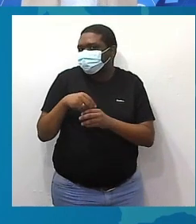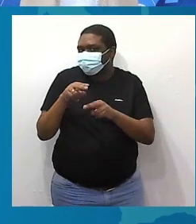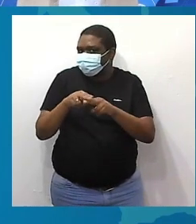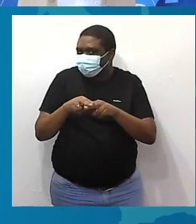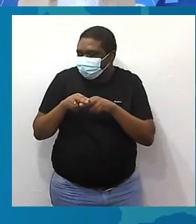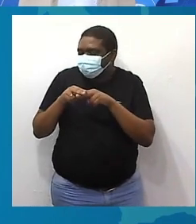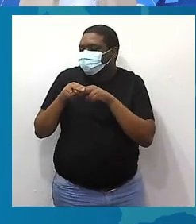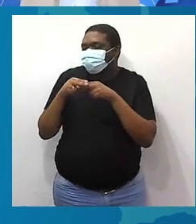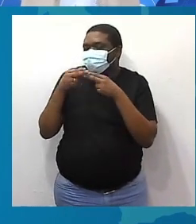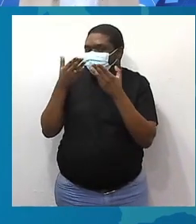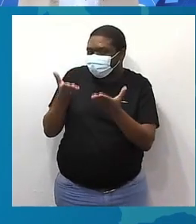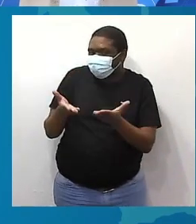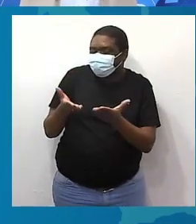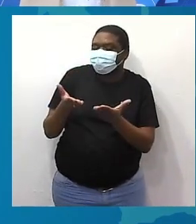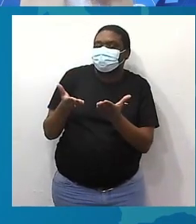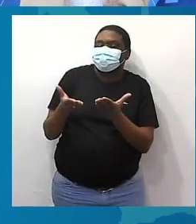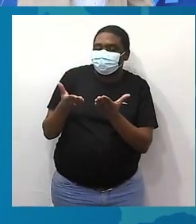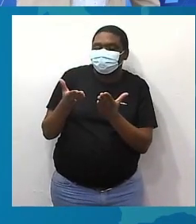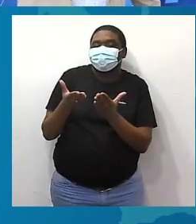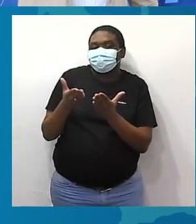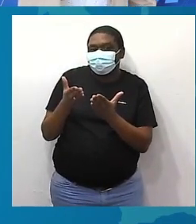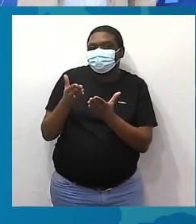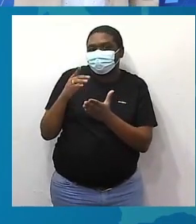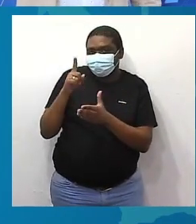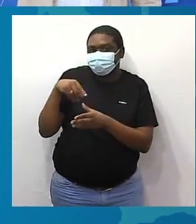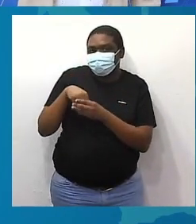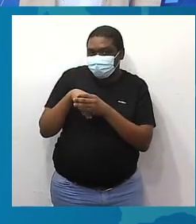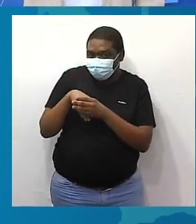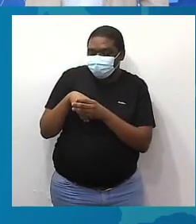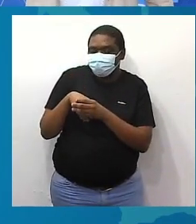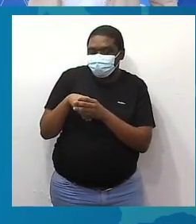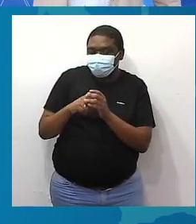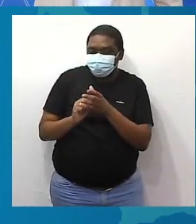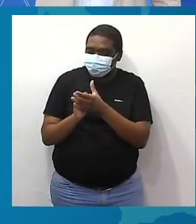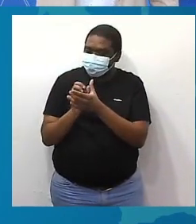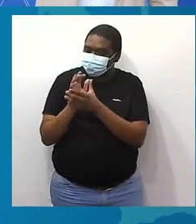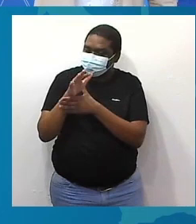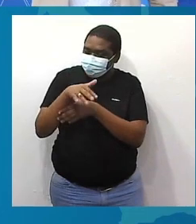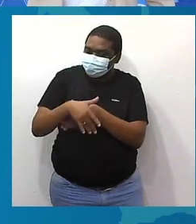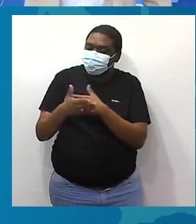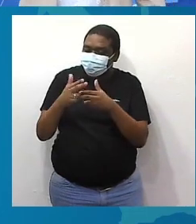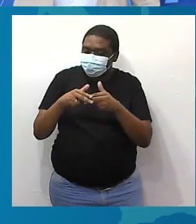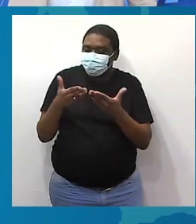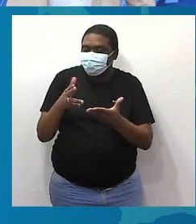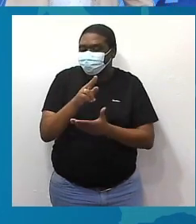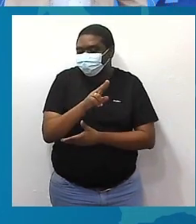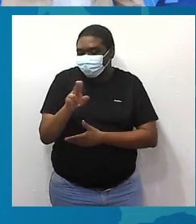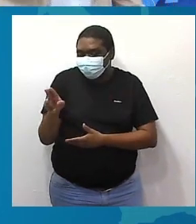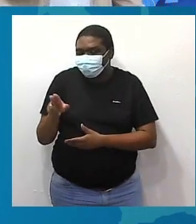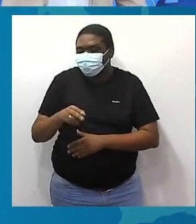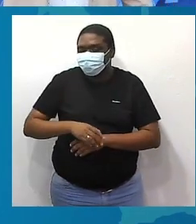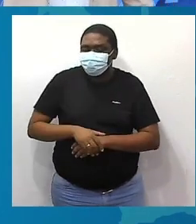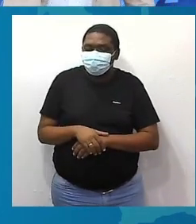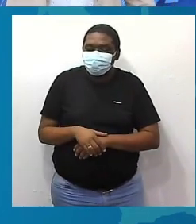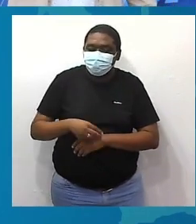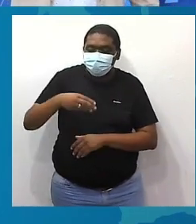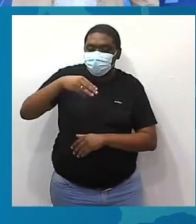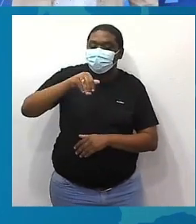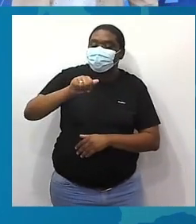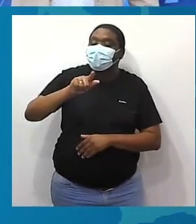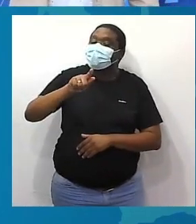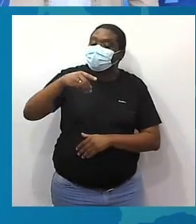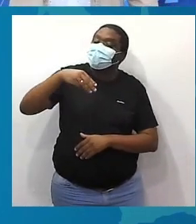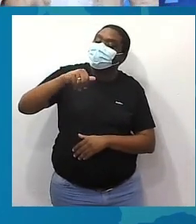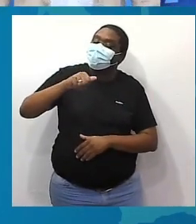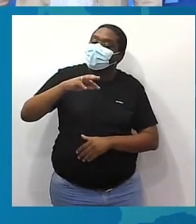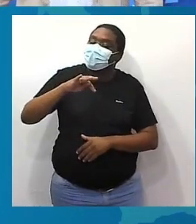formada a partir da parte interna dos vulcões. Por isso que recebe esse nome, ó. Bora lembrar de novo,